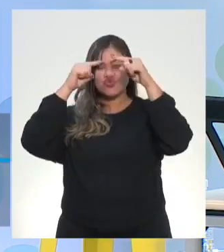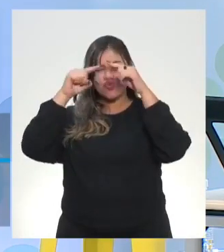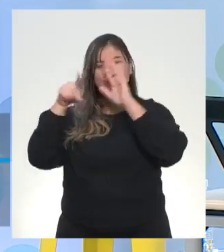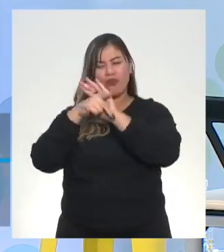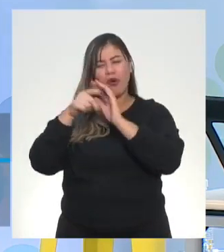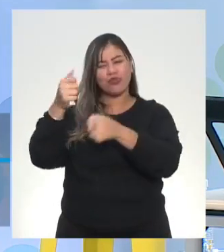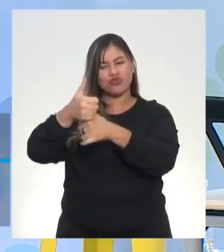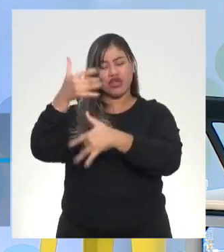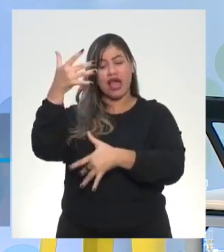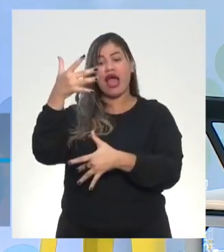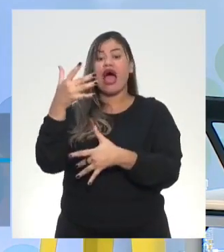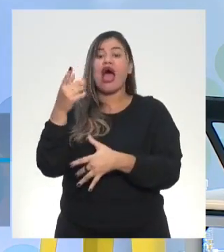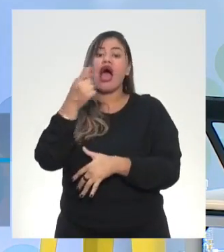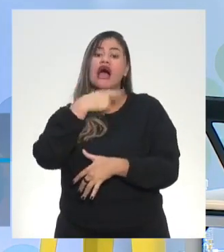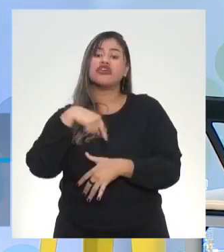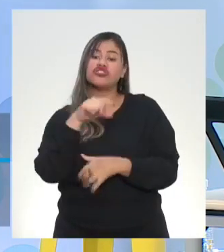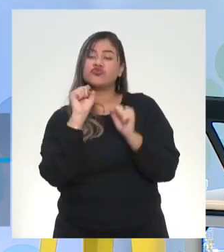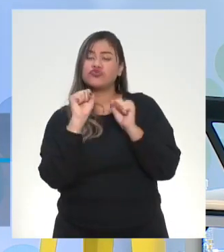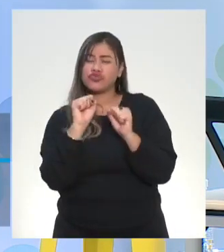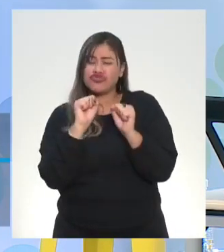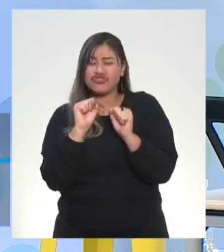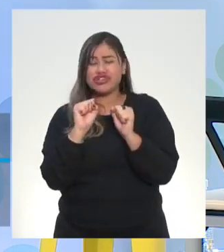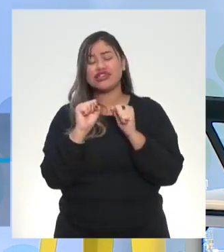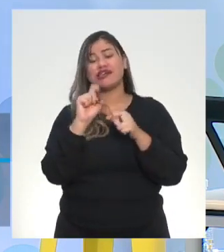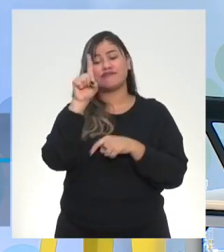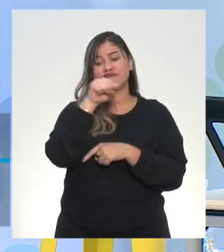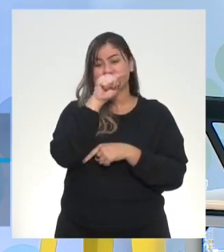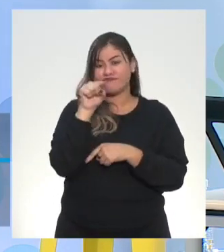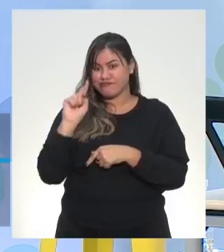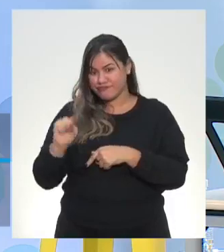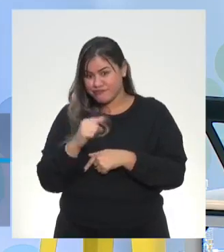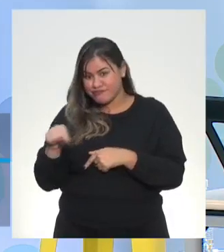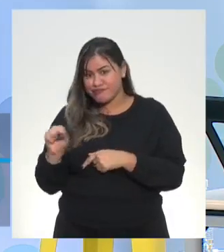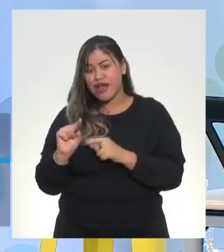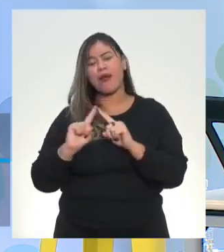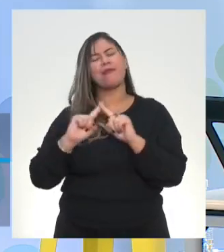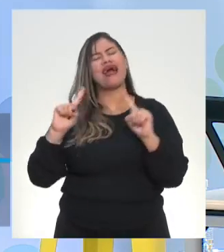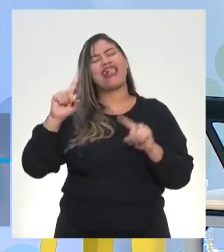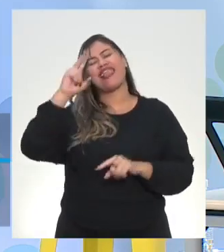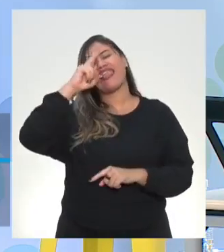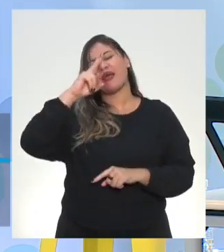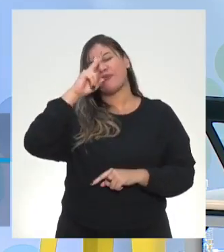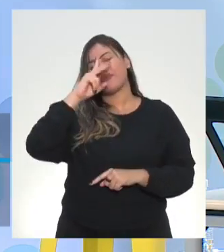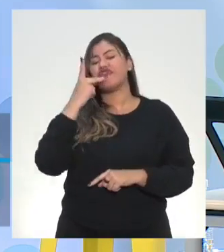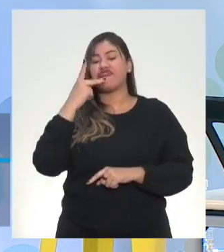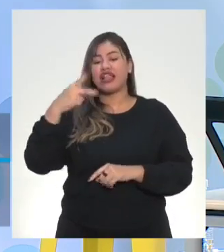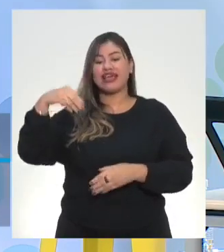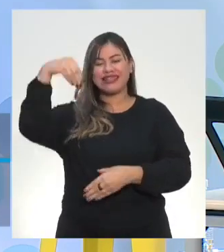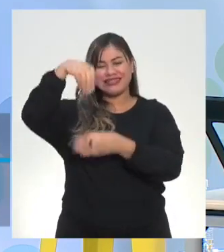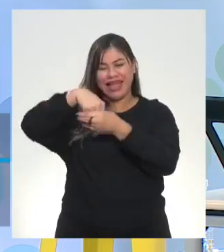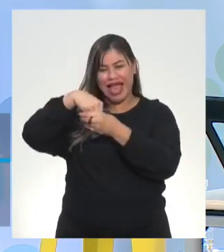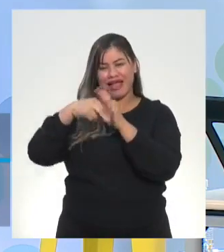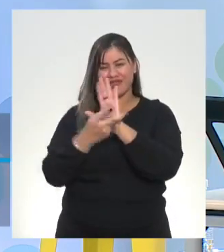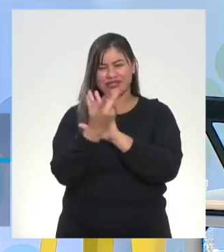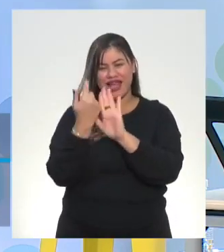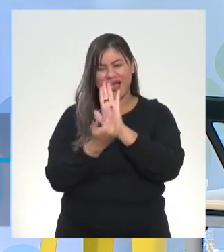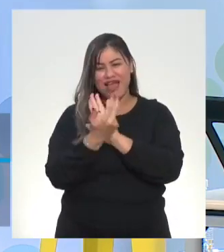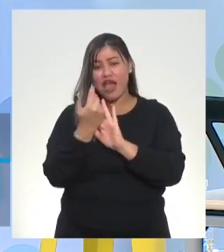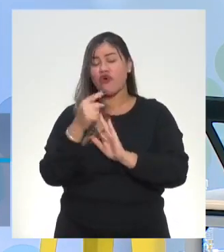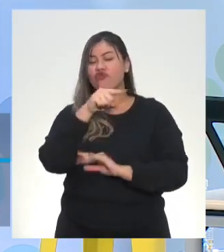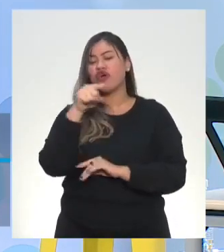conseguiu colocar o símbolo de raiz. Olha, gostei de ver. Então, vou mandar um abraço aí para o pessoal da PEI Cesário Coimbra, pessoal de Dourado,